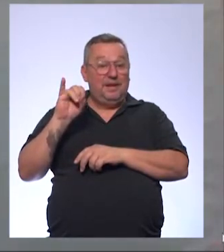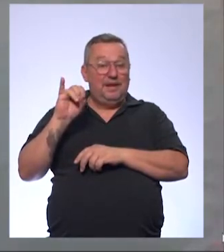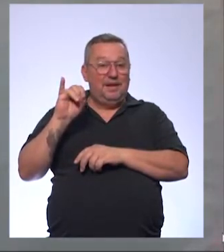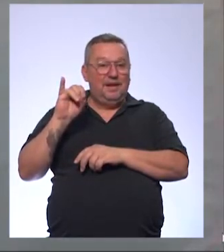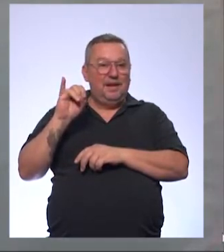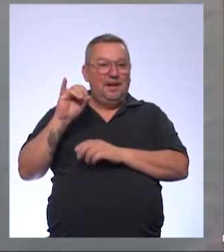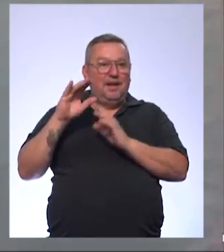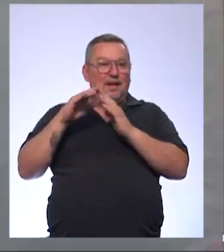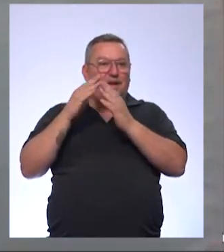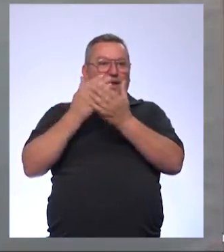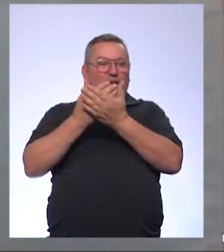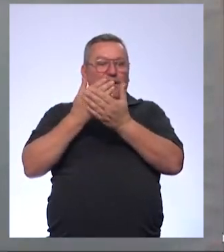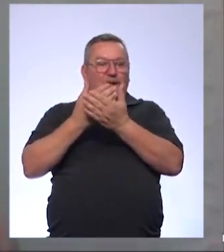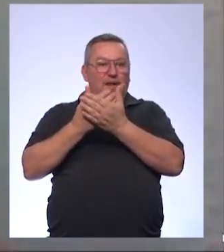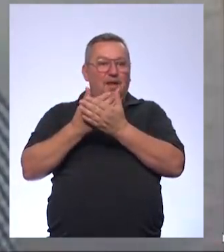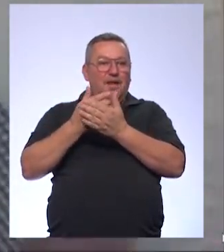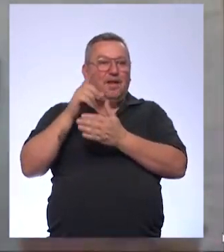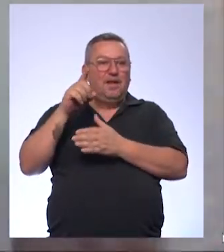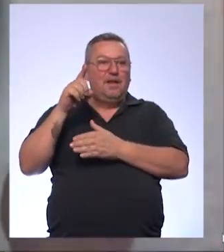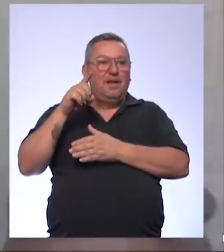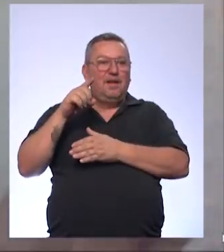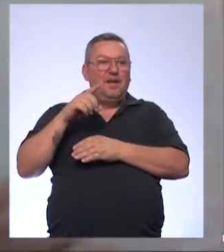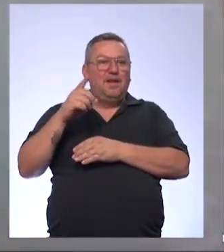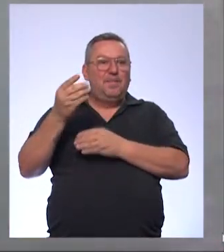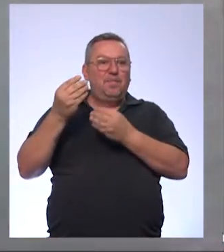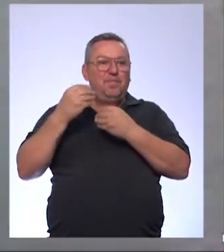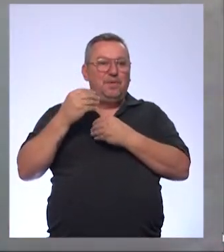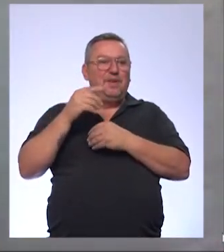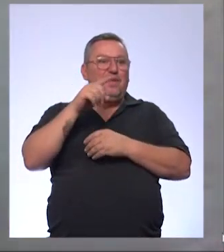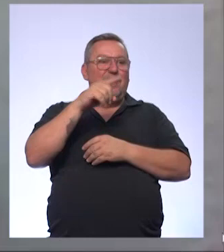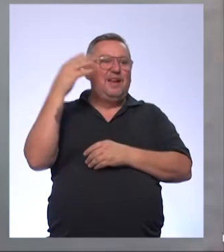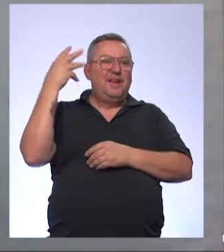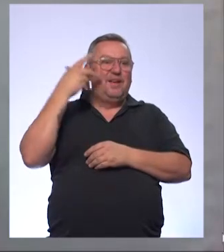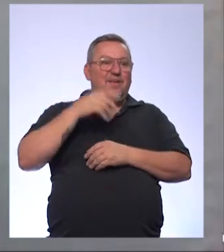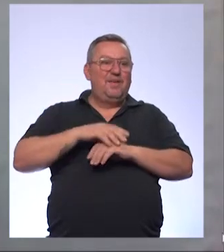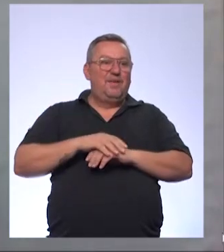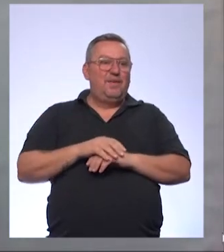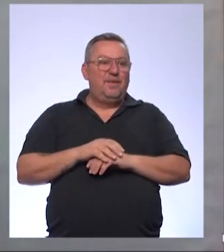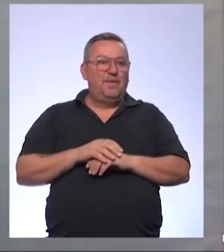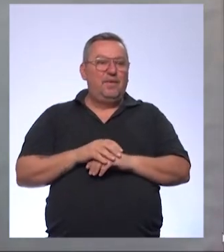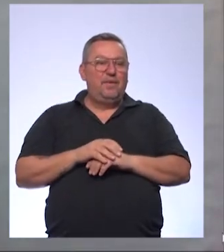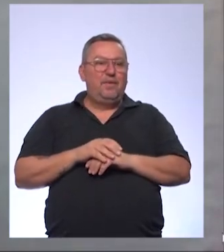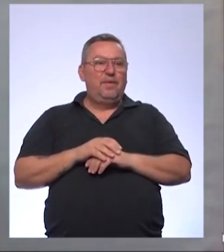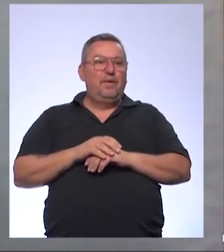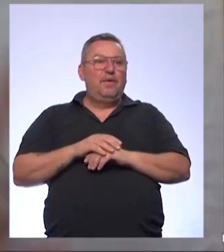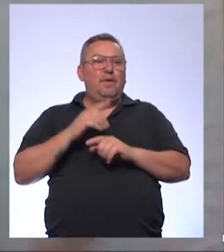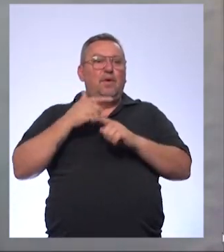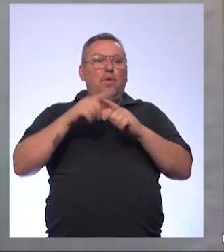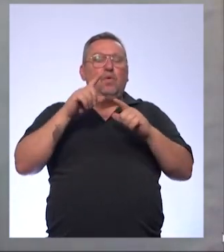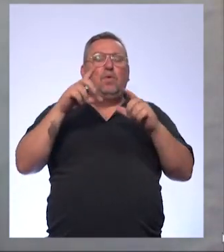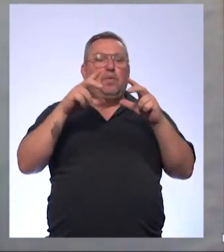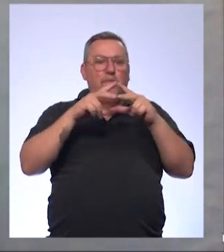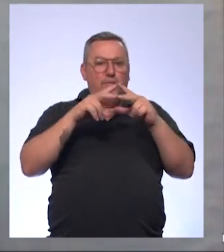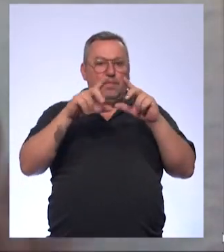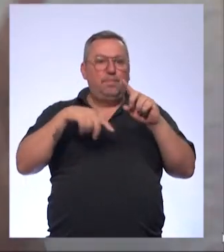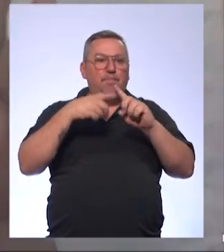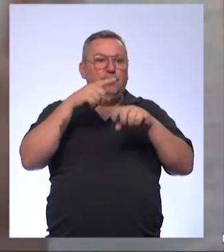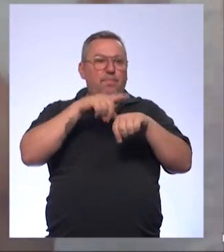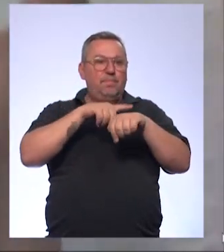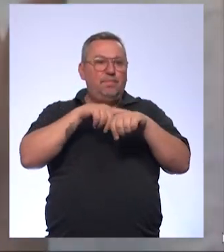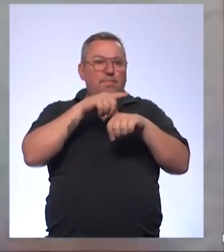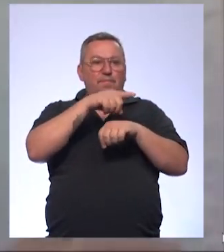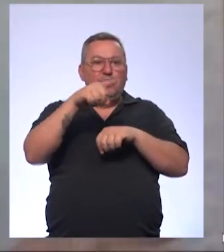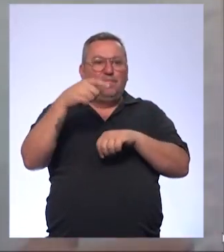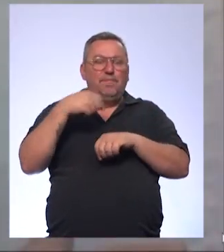Rosi, é da Escola Estadual de Ensino Integral Ares de Moura, e ela me mandou esse faraó. Então, pessoal, sobre o Egito a gente vai ter mais tempo para conversar, porque